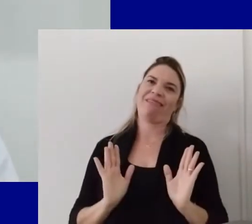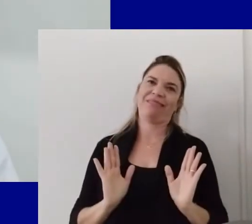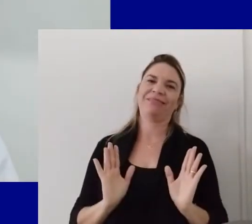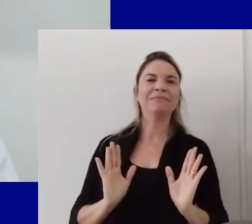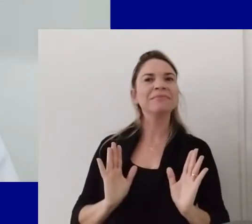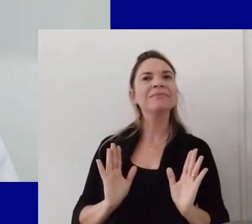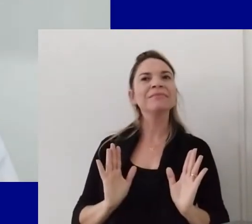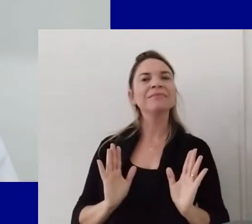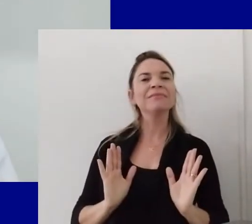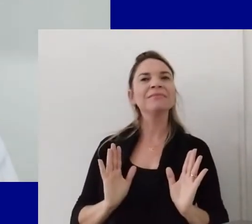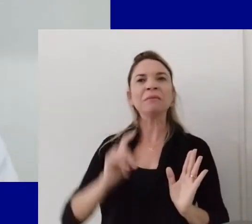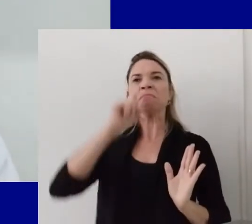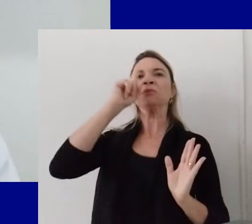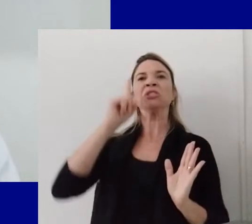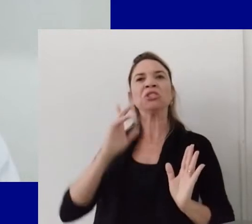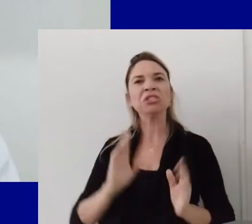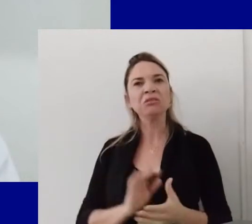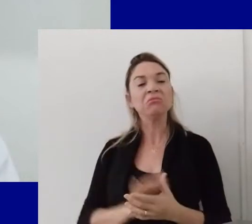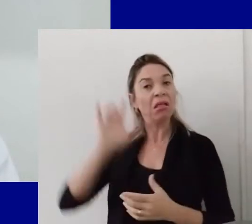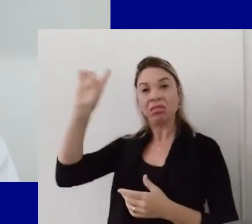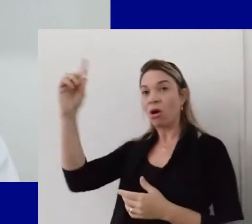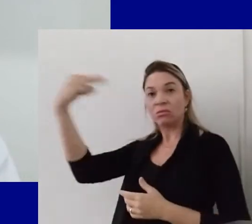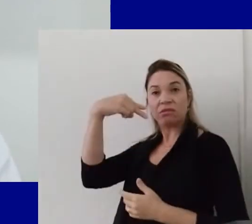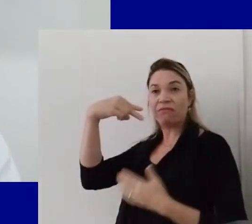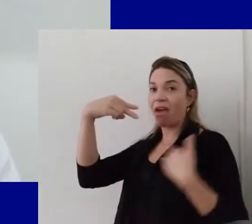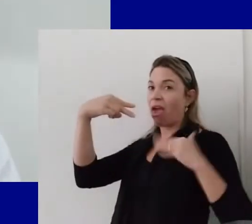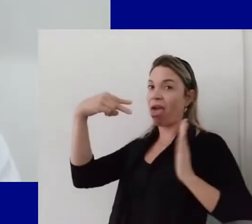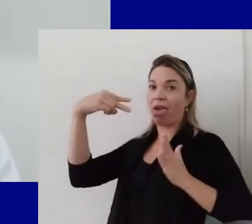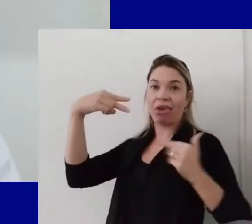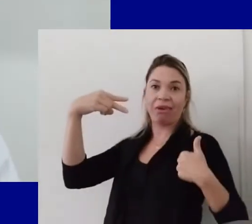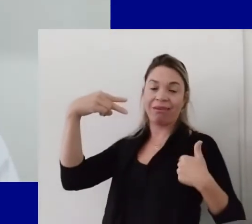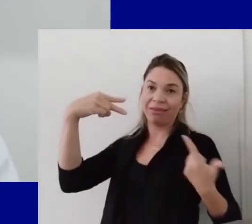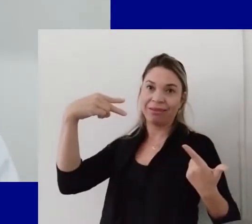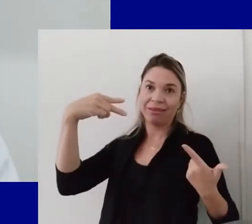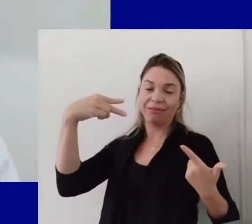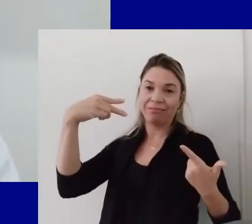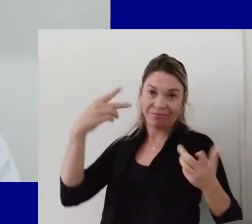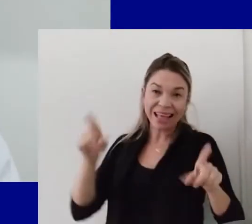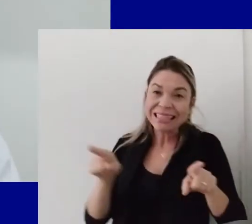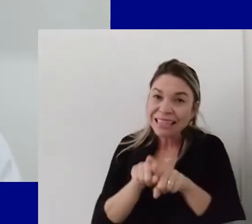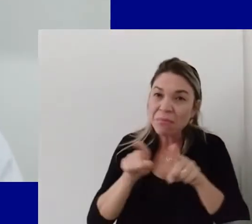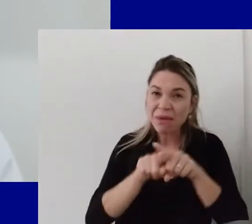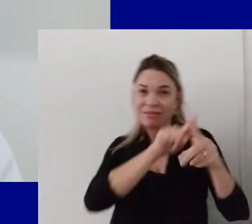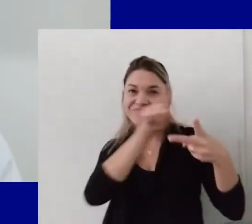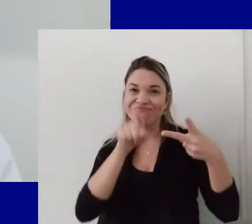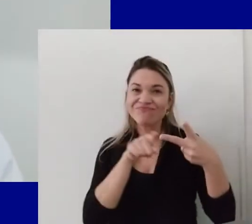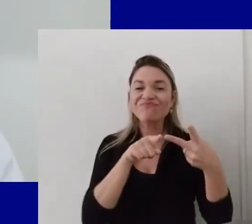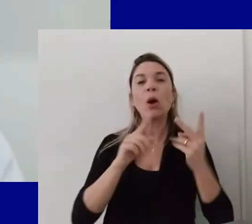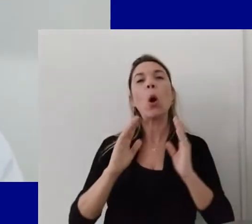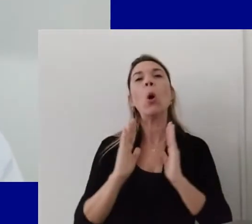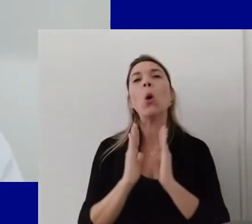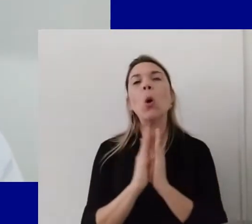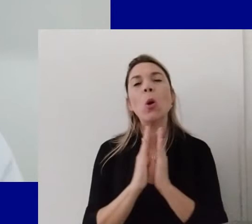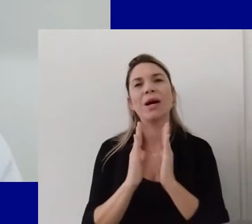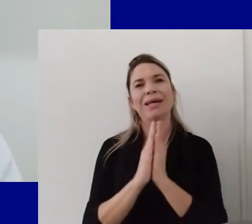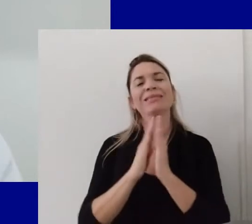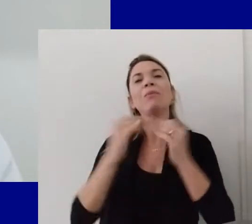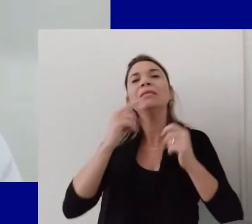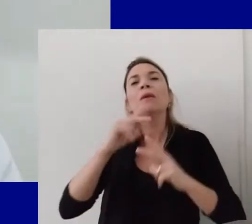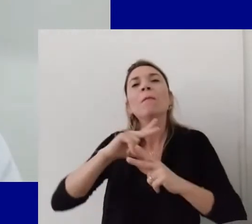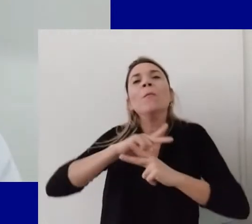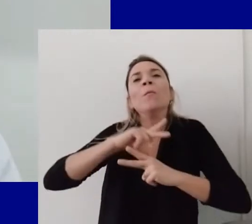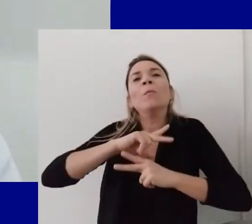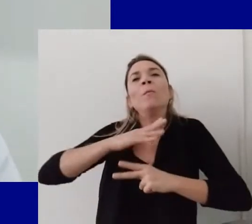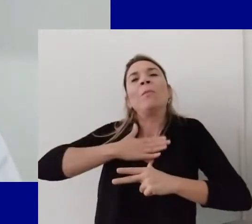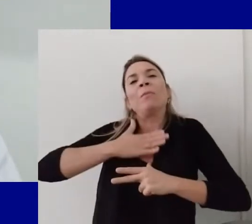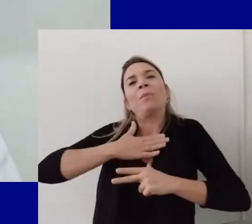pagãos, por outro lado, oravam fazendo desses rituais de